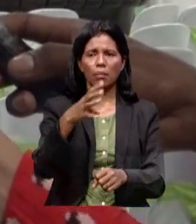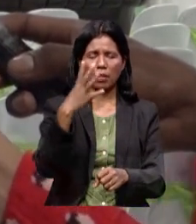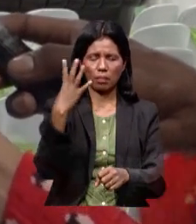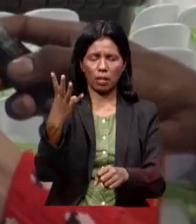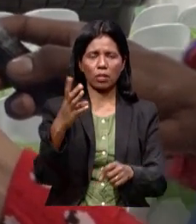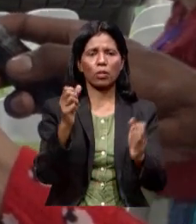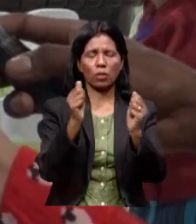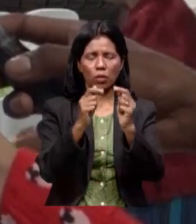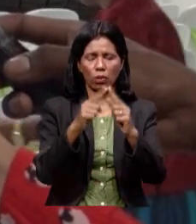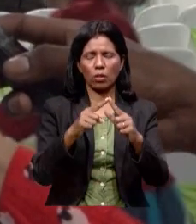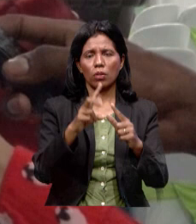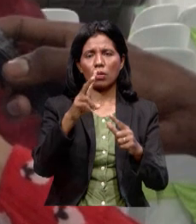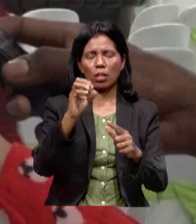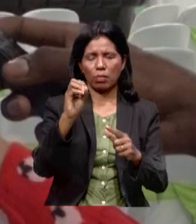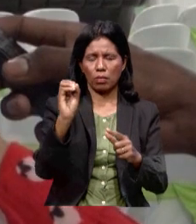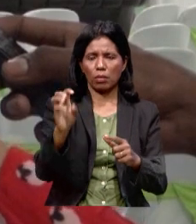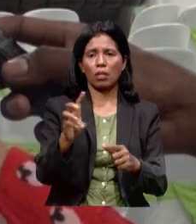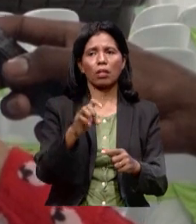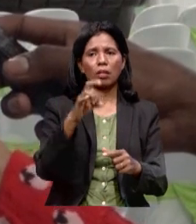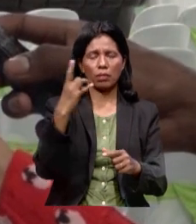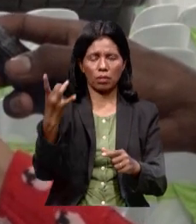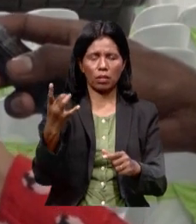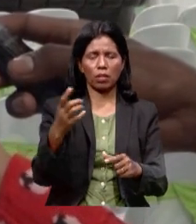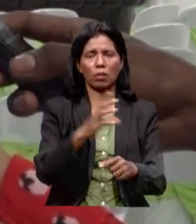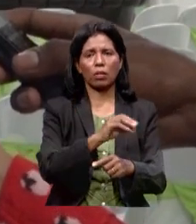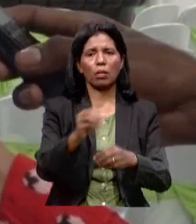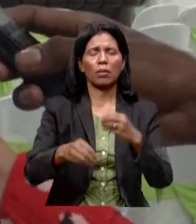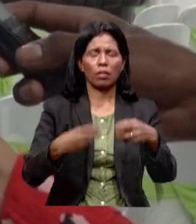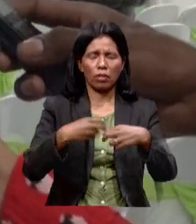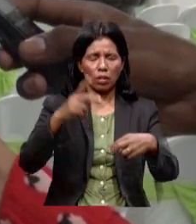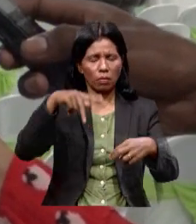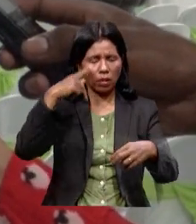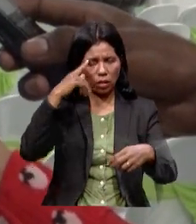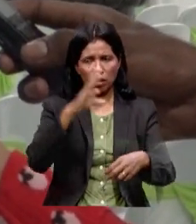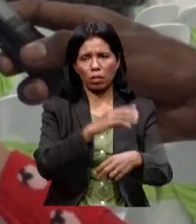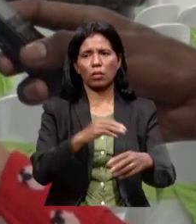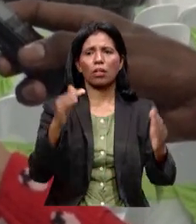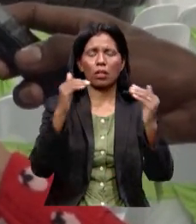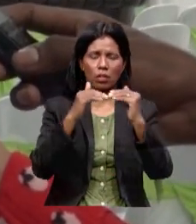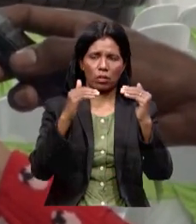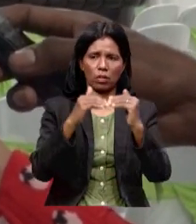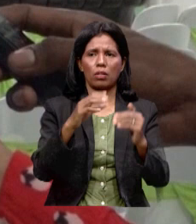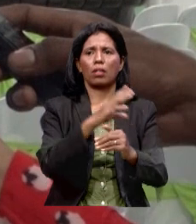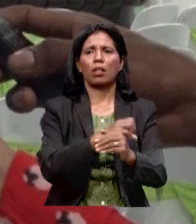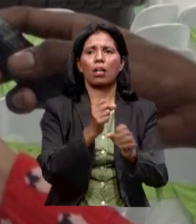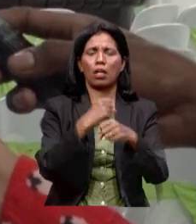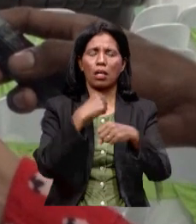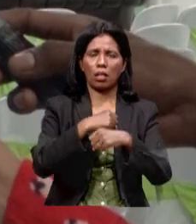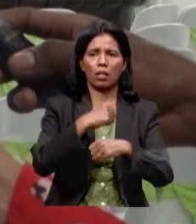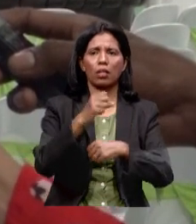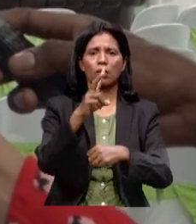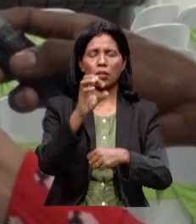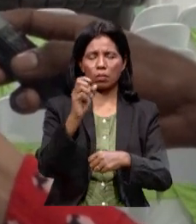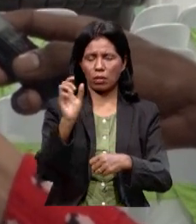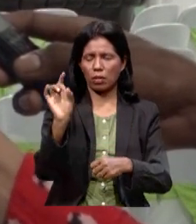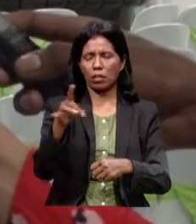ne ita iha situasi dan be mak impasi politik nune lolos ni konferensi tersera konferensi ini halau ya